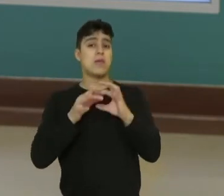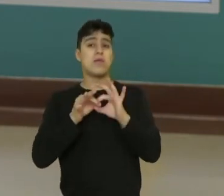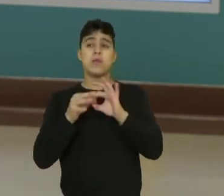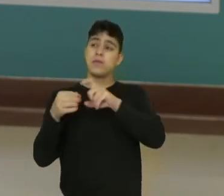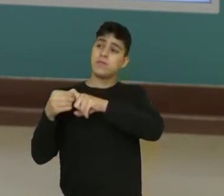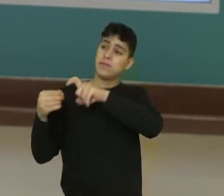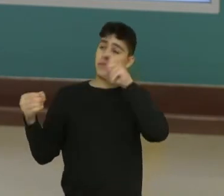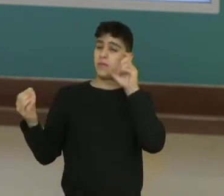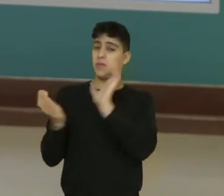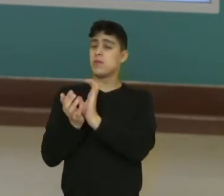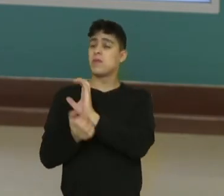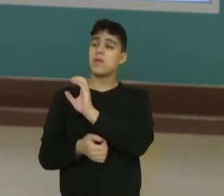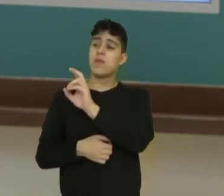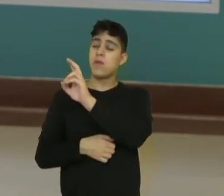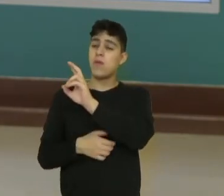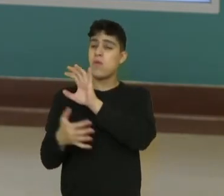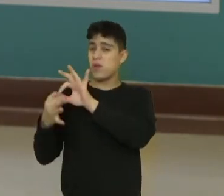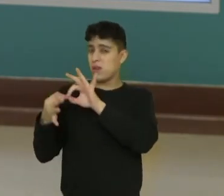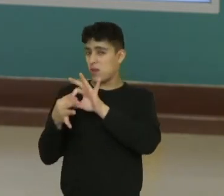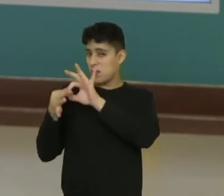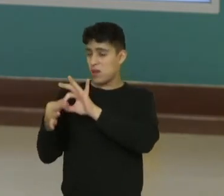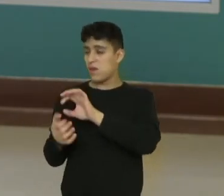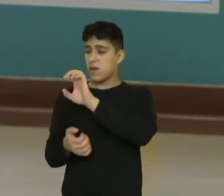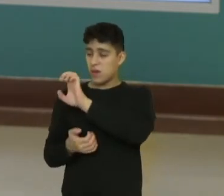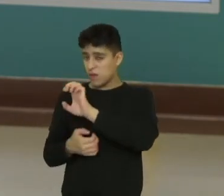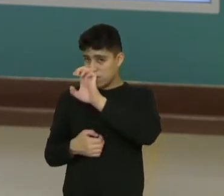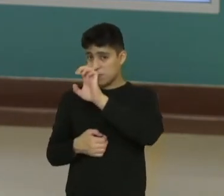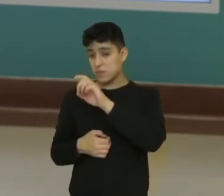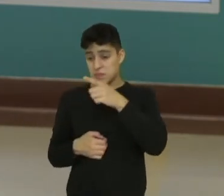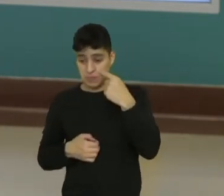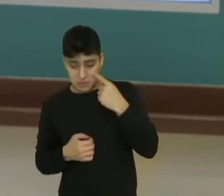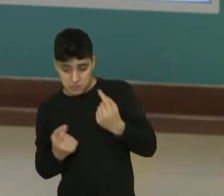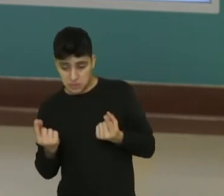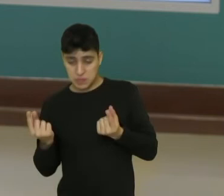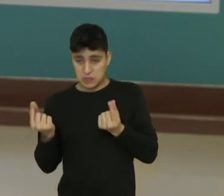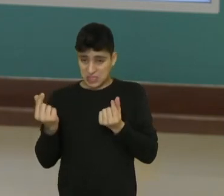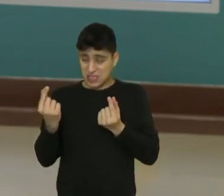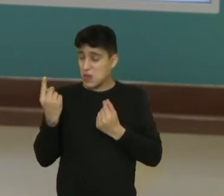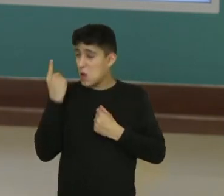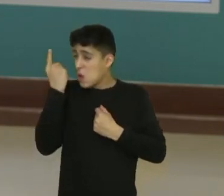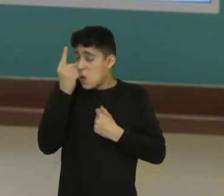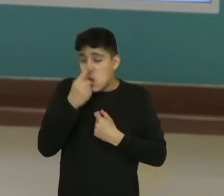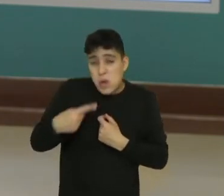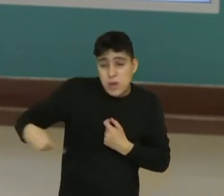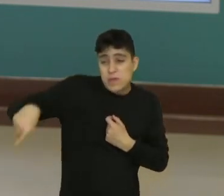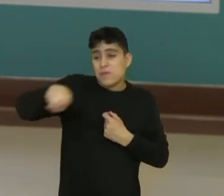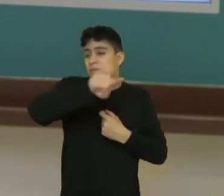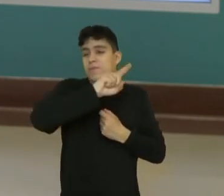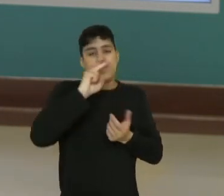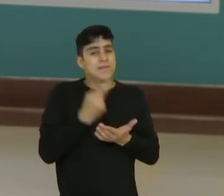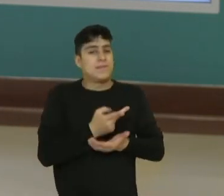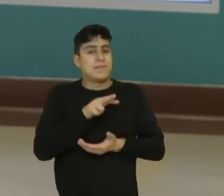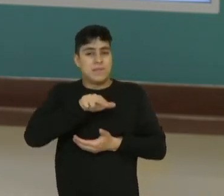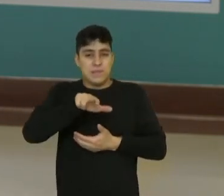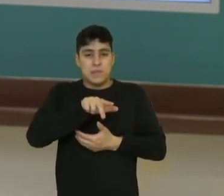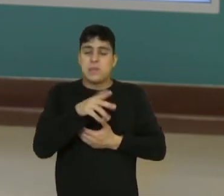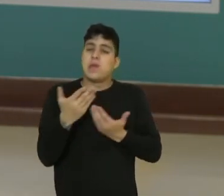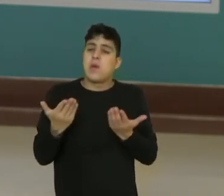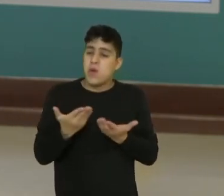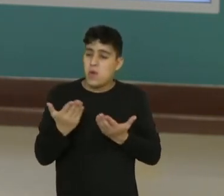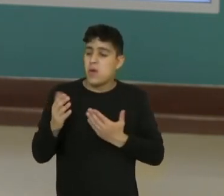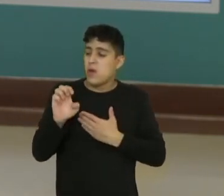da União Europeia. Então a implementação satisfatória do euro como moeda única não se concretizou. Hoje ele é uma